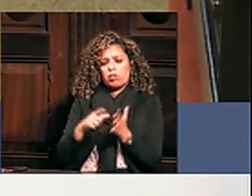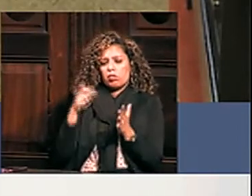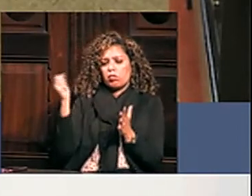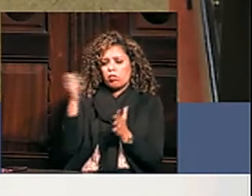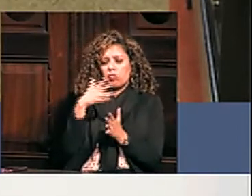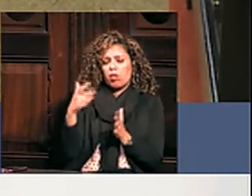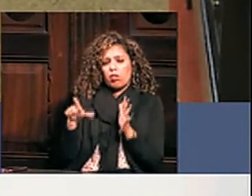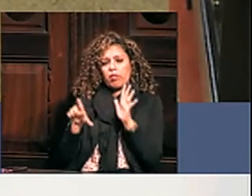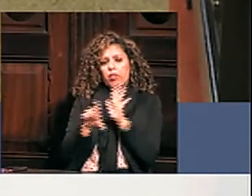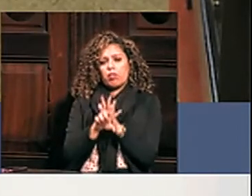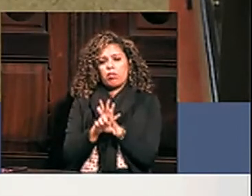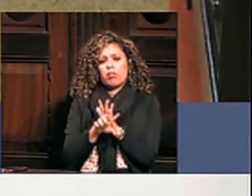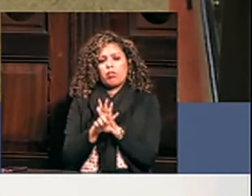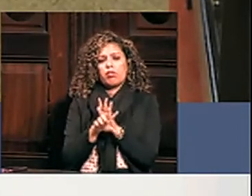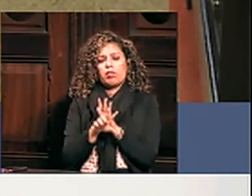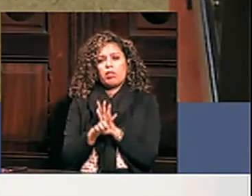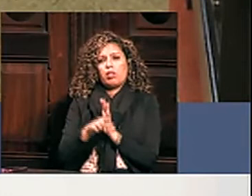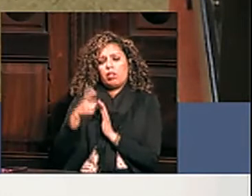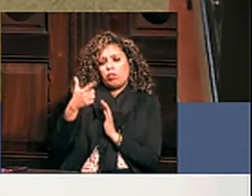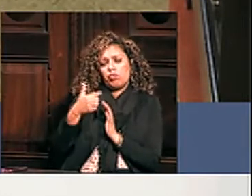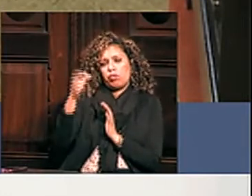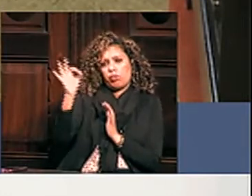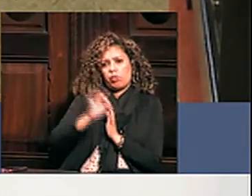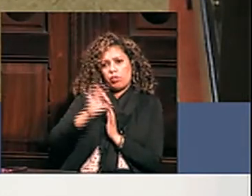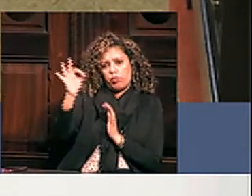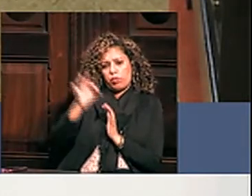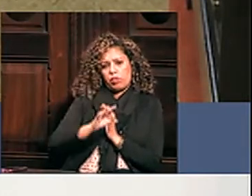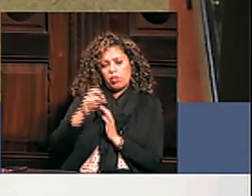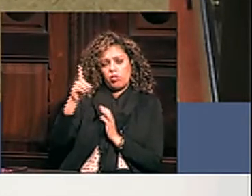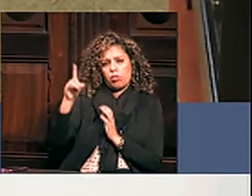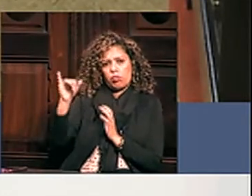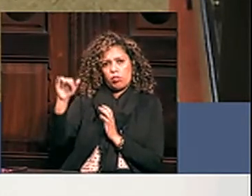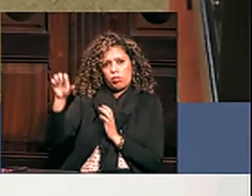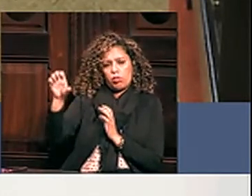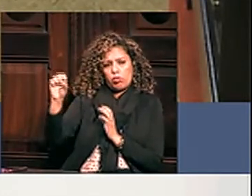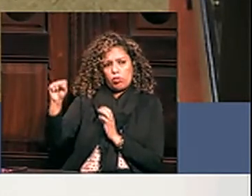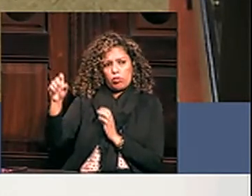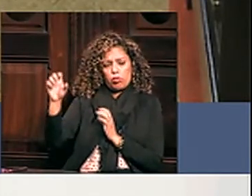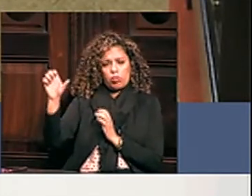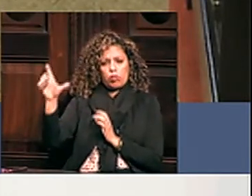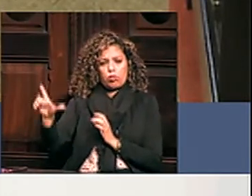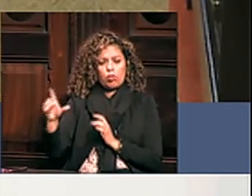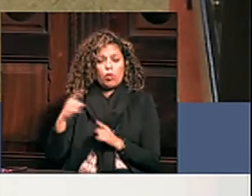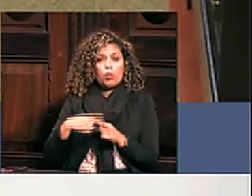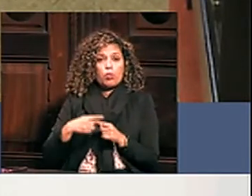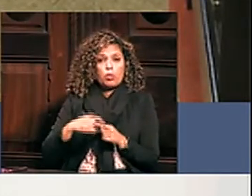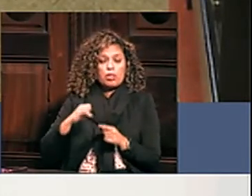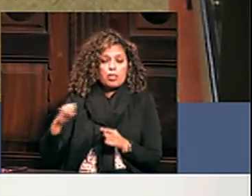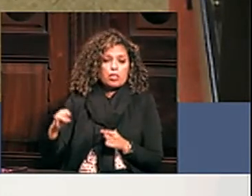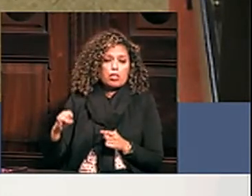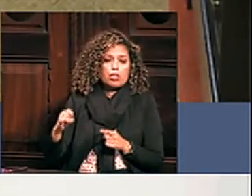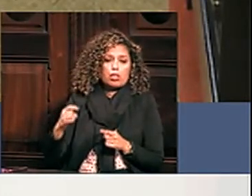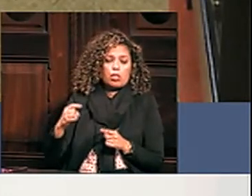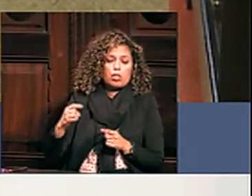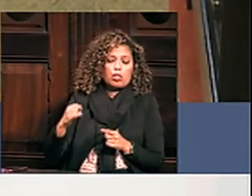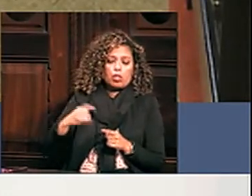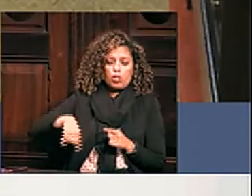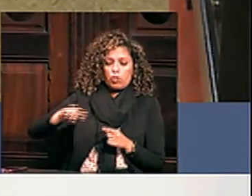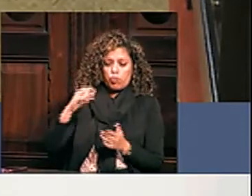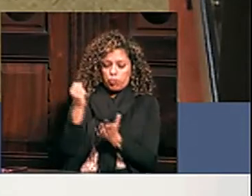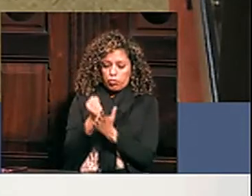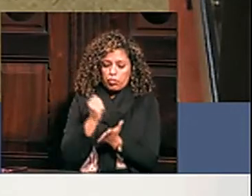alíquota de 12 pontos percentuais para o diesel. Porque, senão, o Brasil